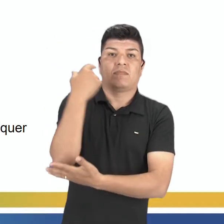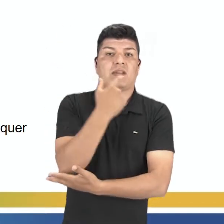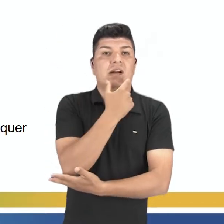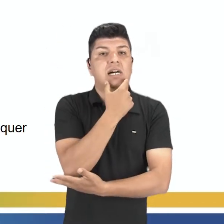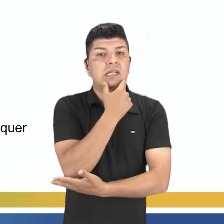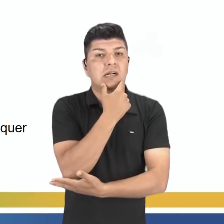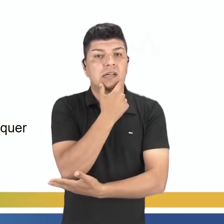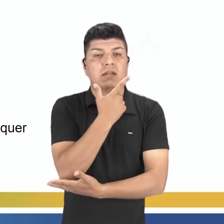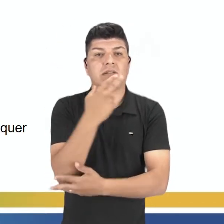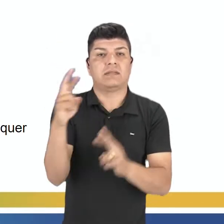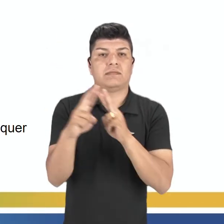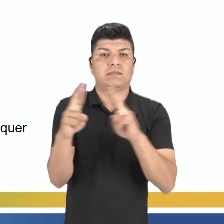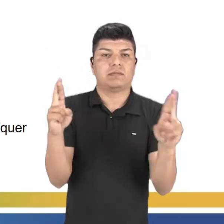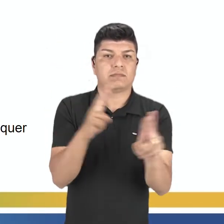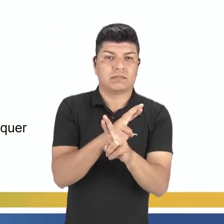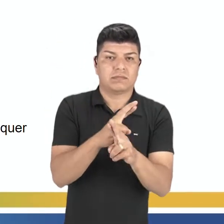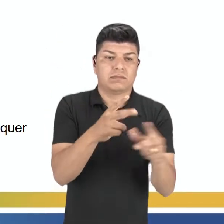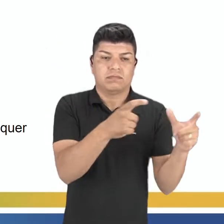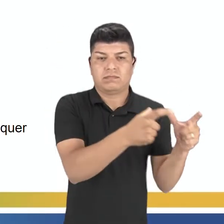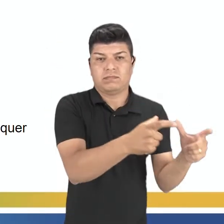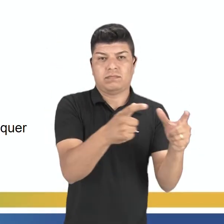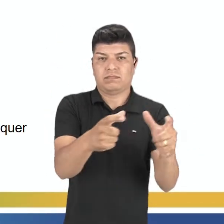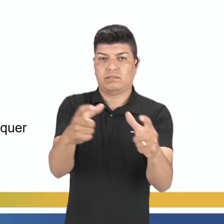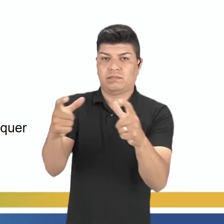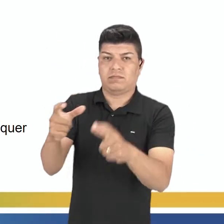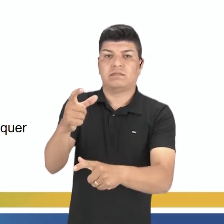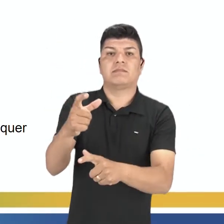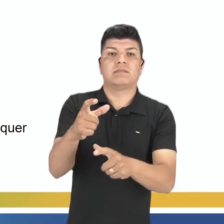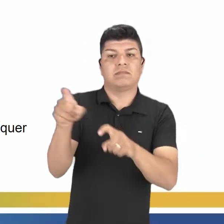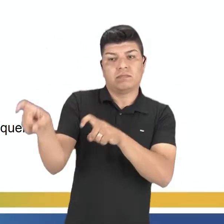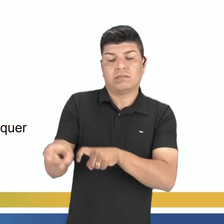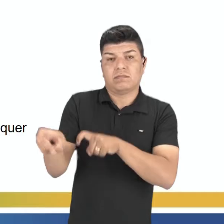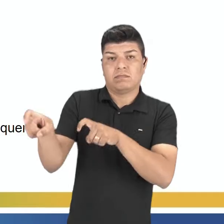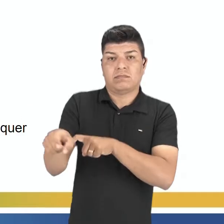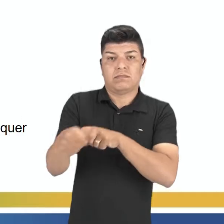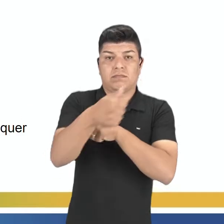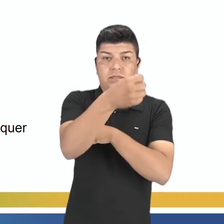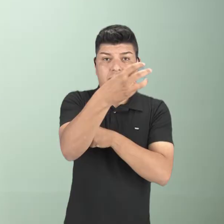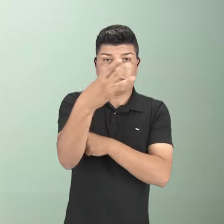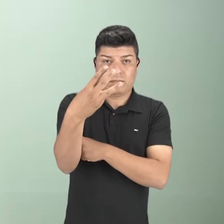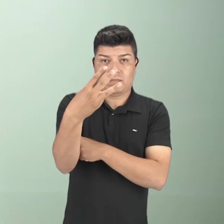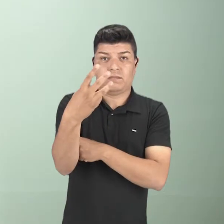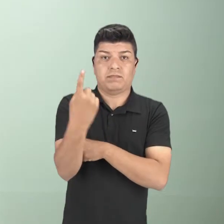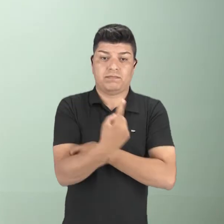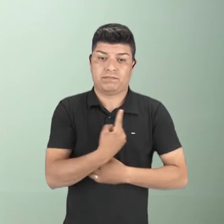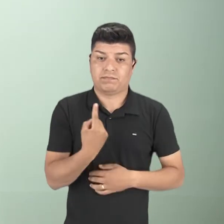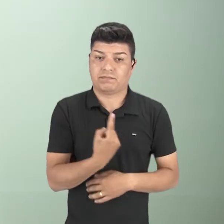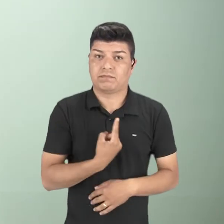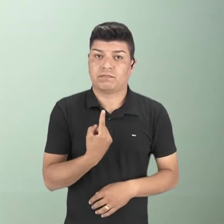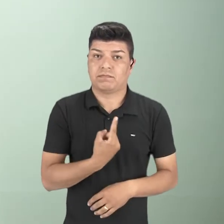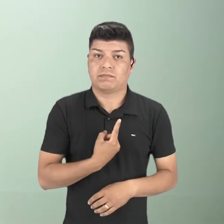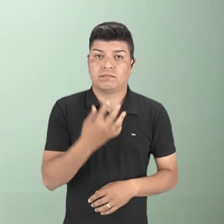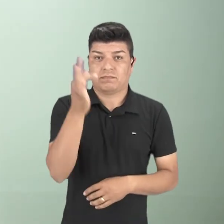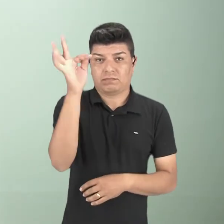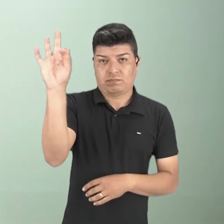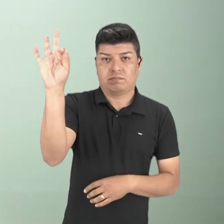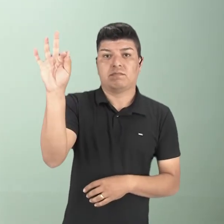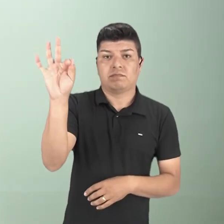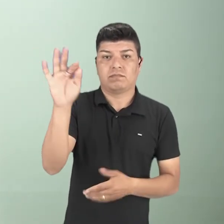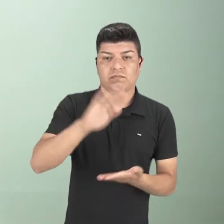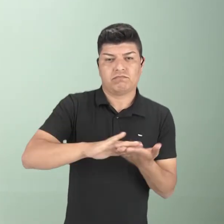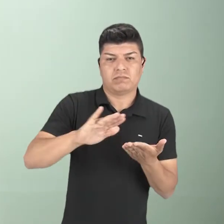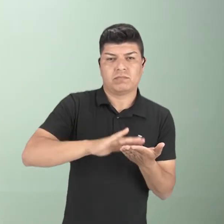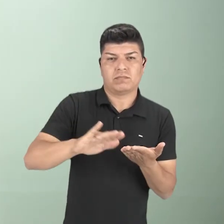ingleses, relacionadas a territórios até mesmo das colônias, das 13 colônias que se tornaram independentes. Os franceses